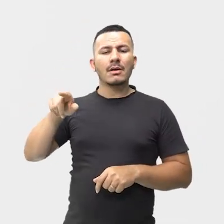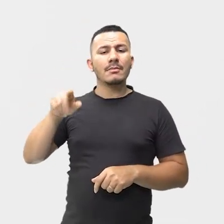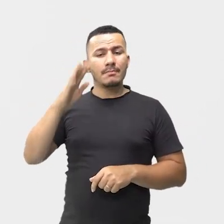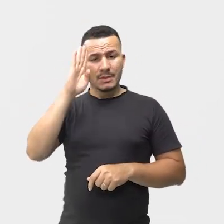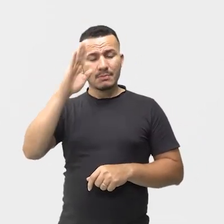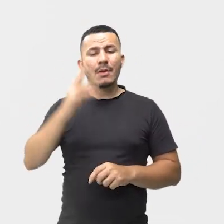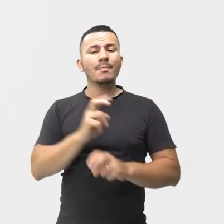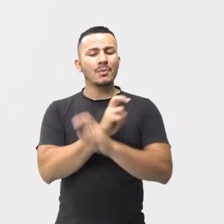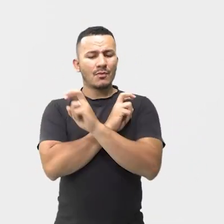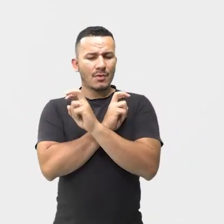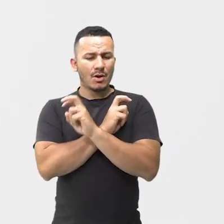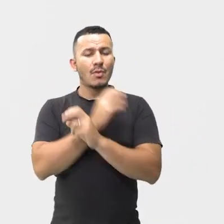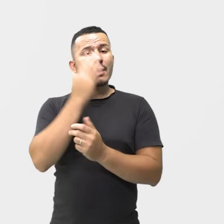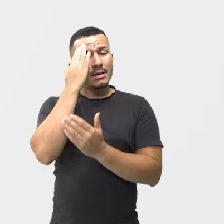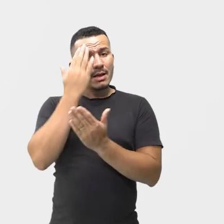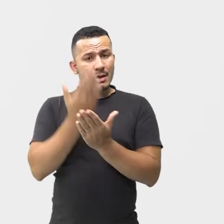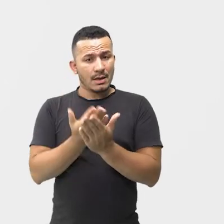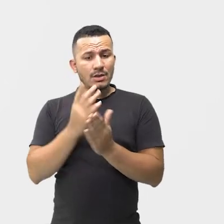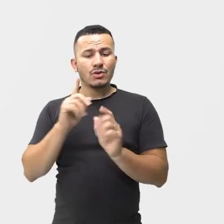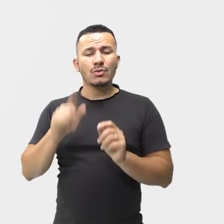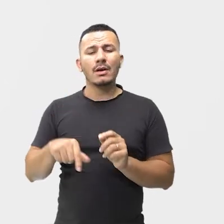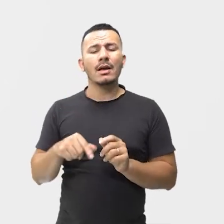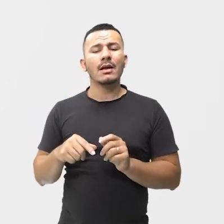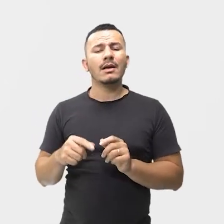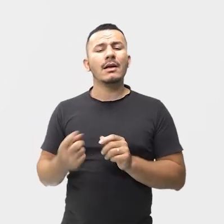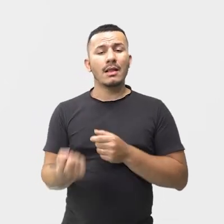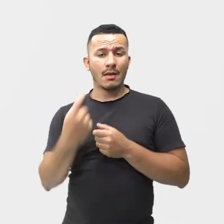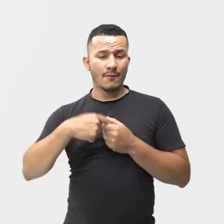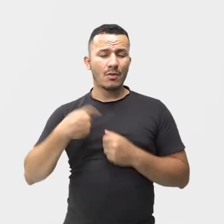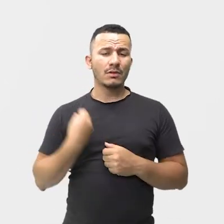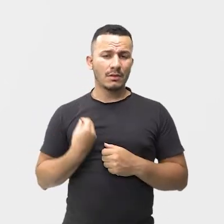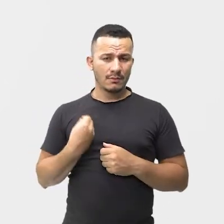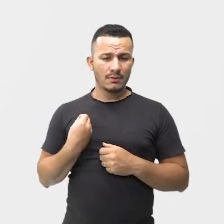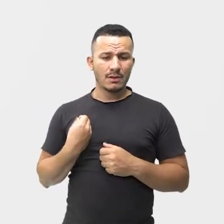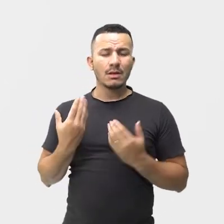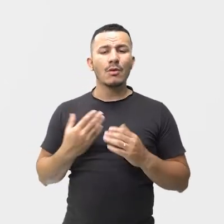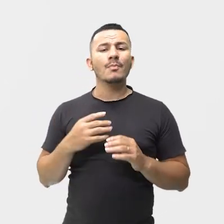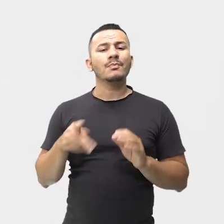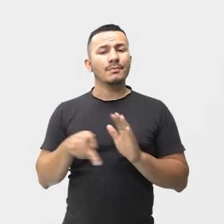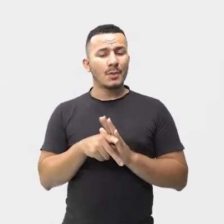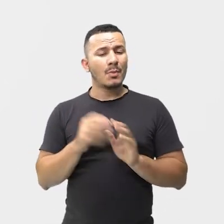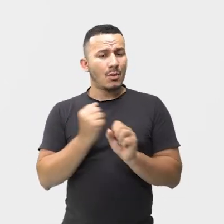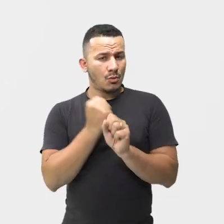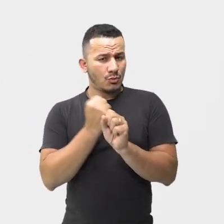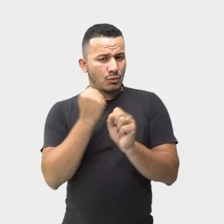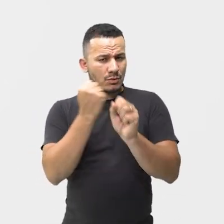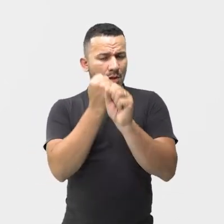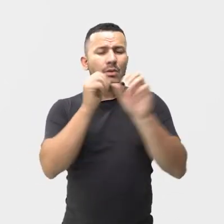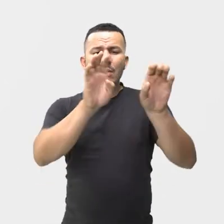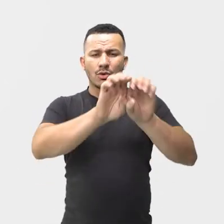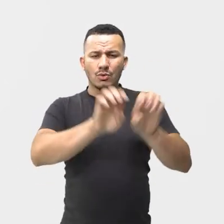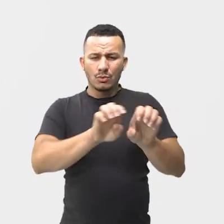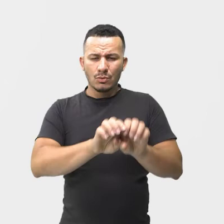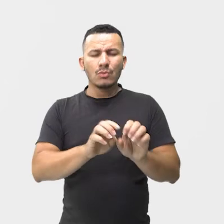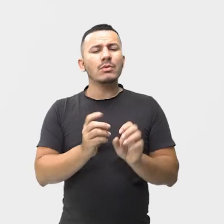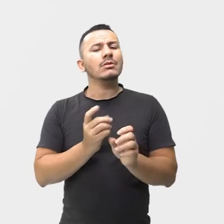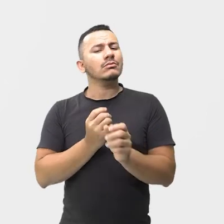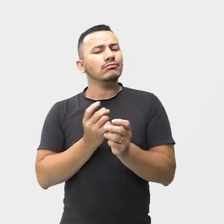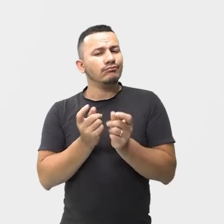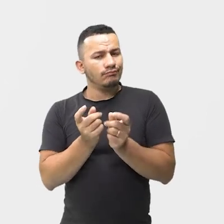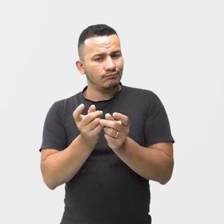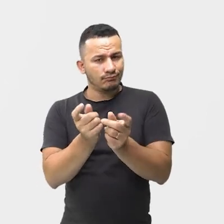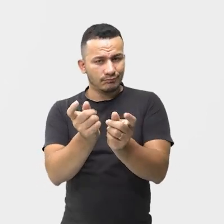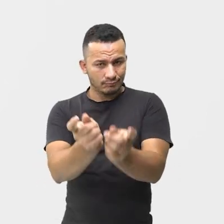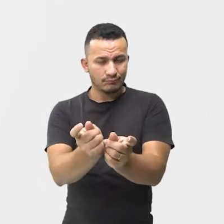principalmente os faraós, eles acreditavam na vida eterna. Então, a arquitetura dele tinha